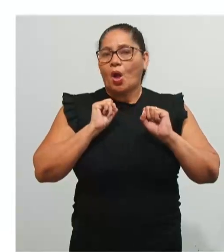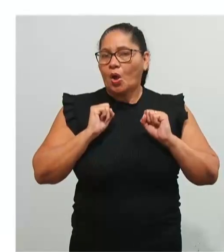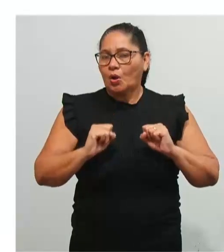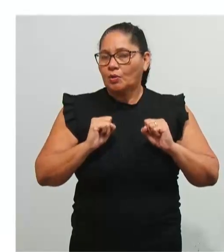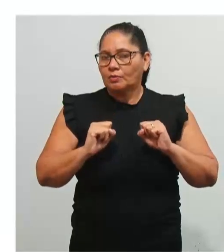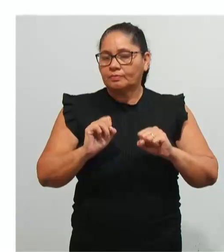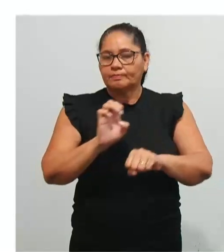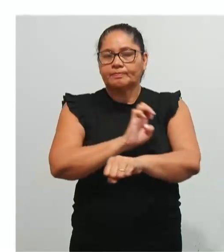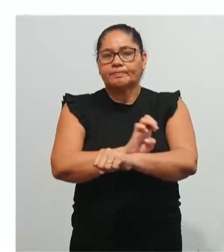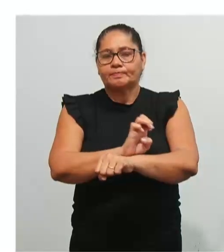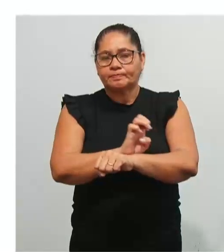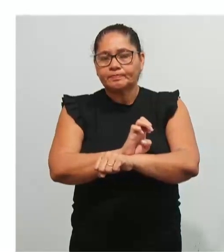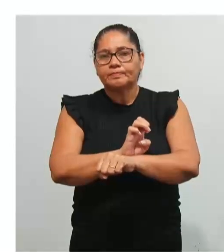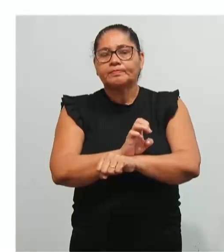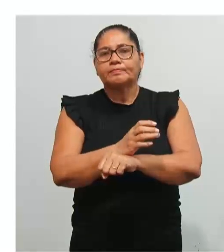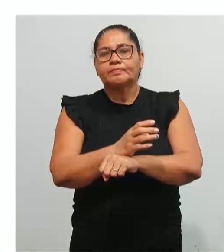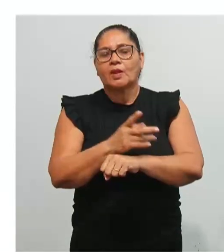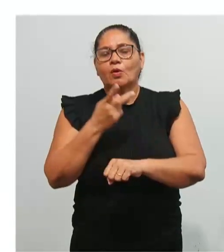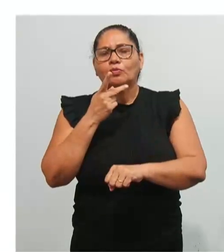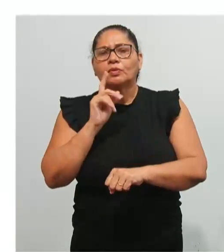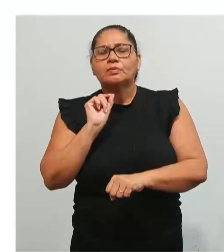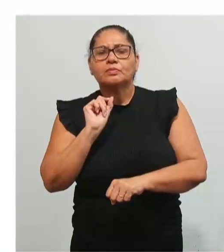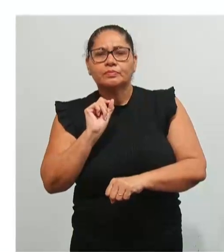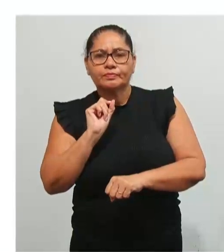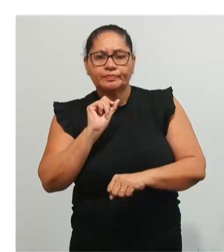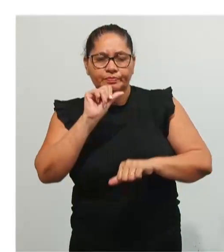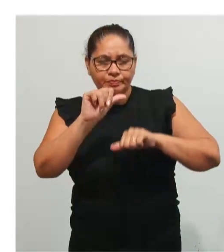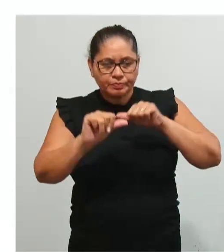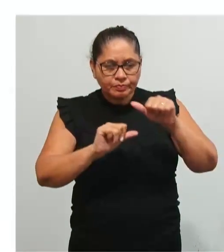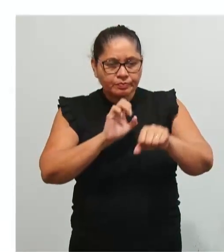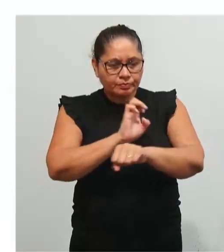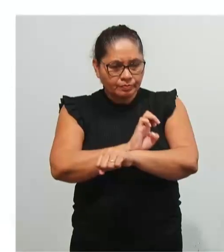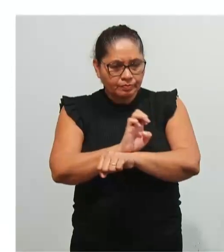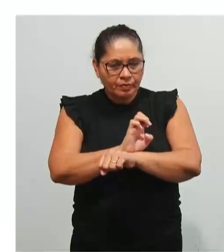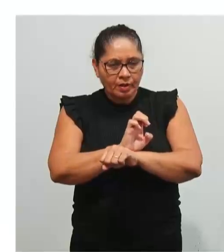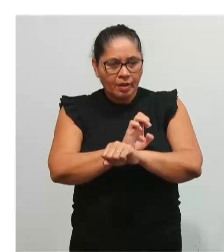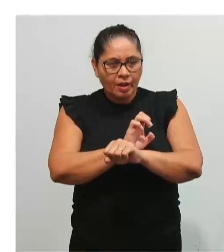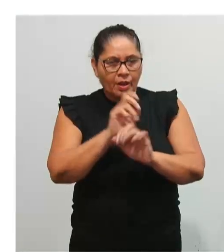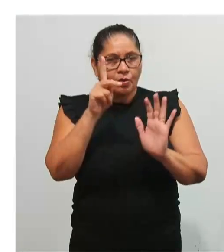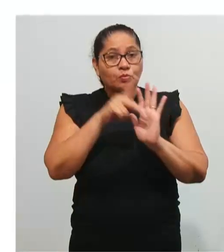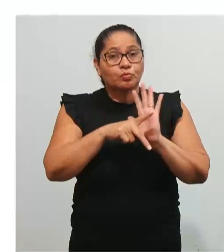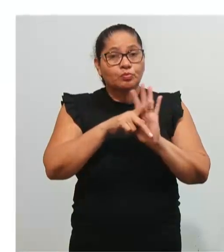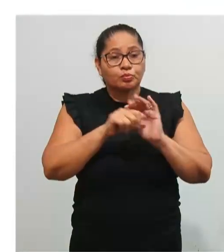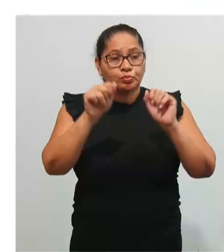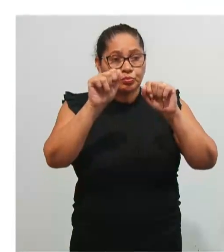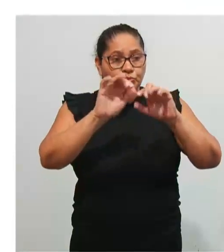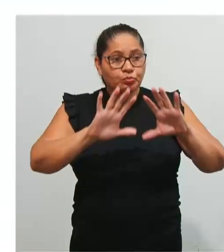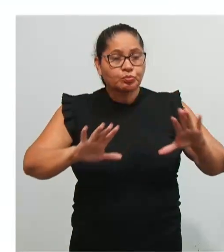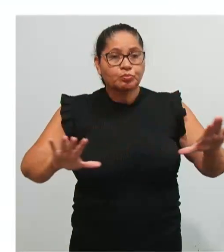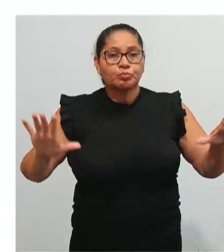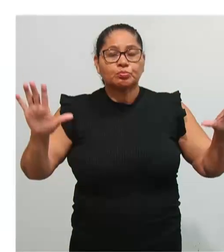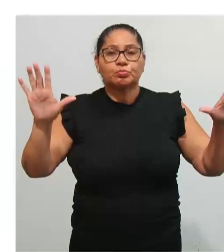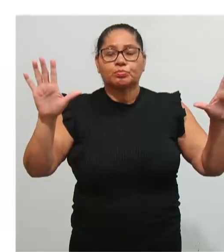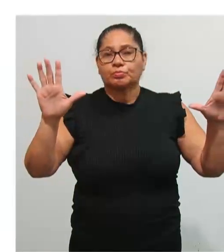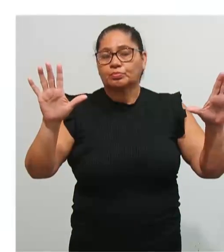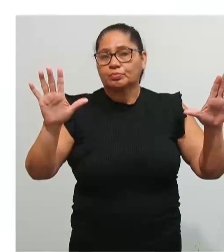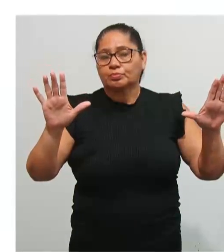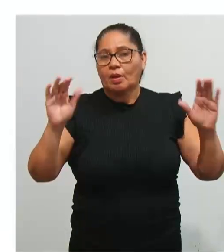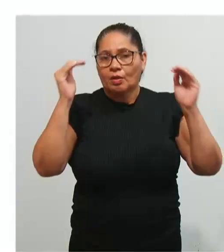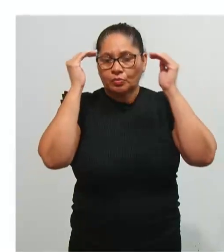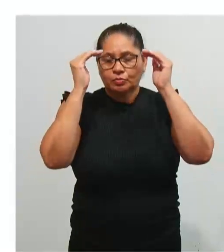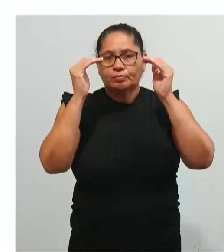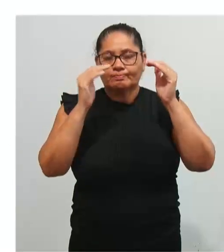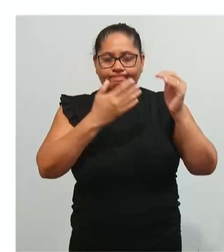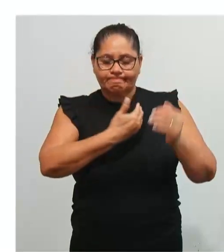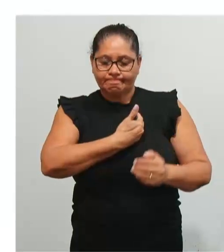Estado ou do aparelho do Estado, né? Nós estamos falando aqui que a reforma do Estado é um projeto amplo que diz respeito às várias áreas do